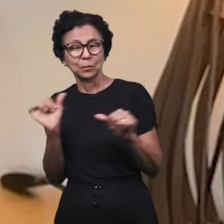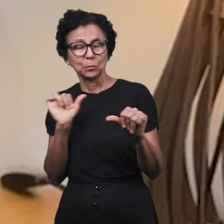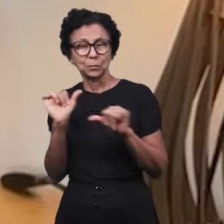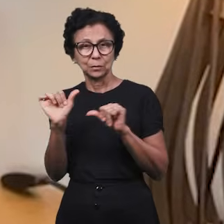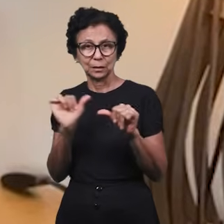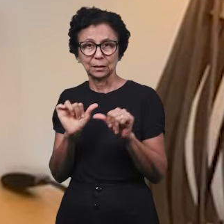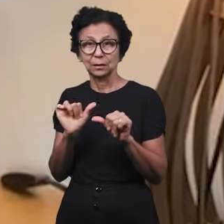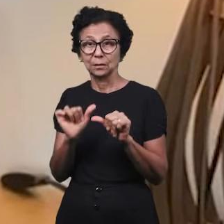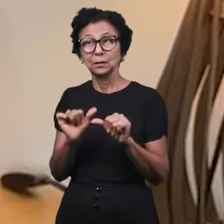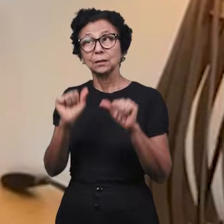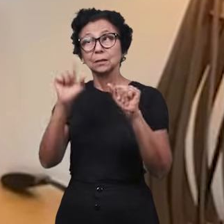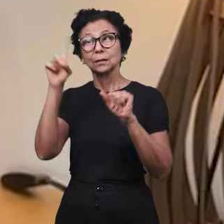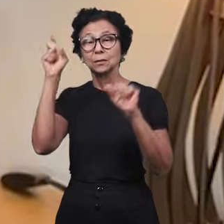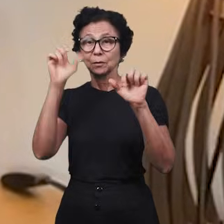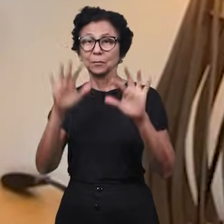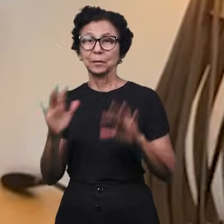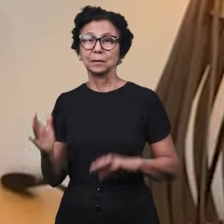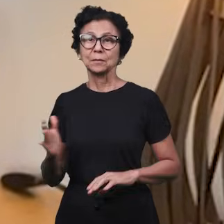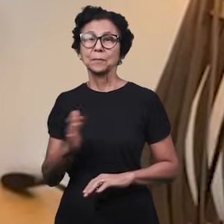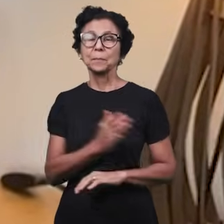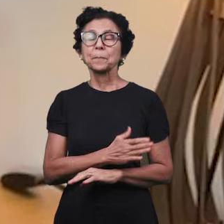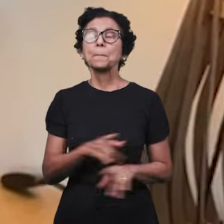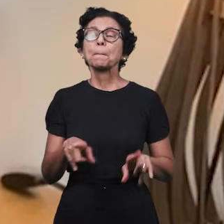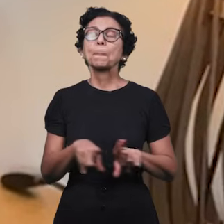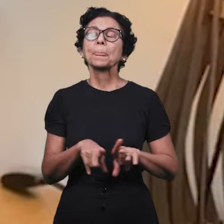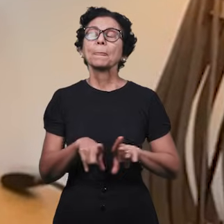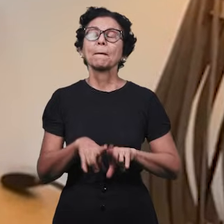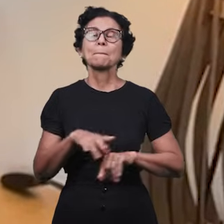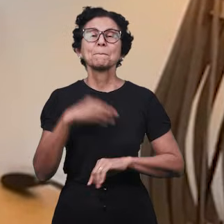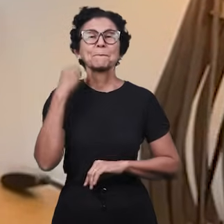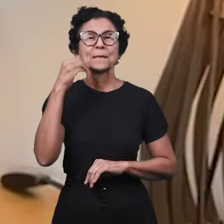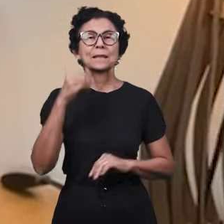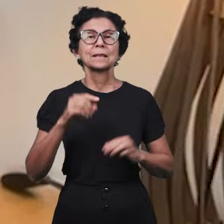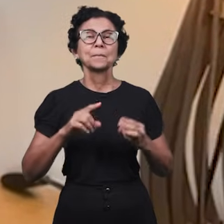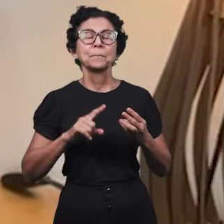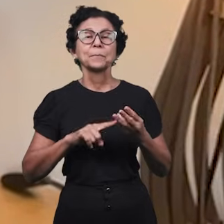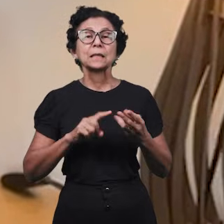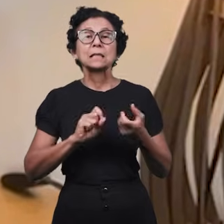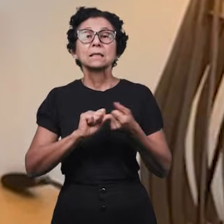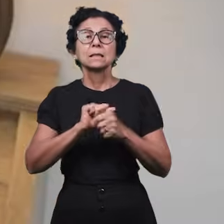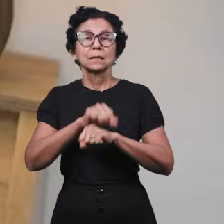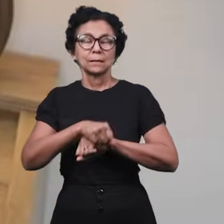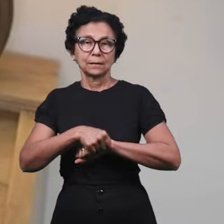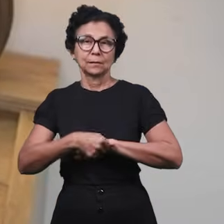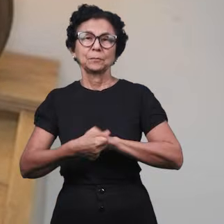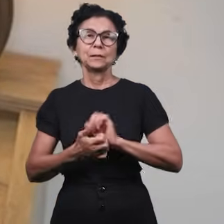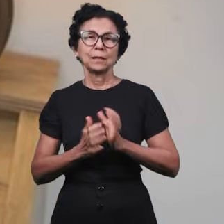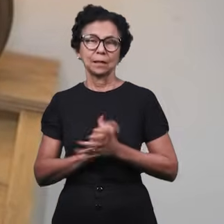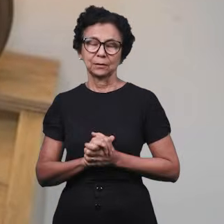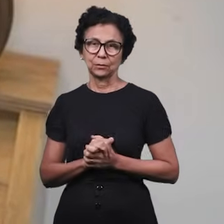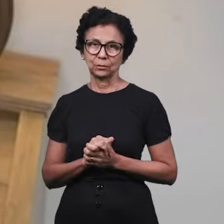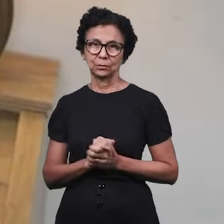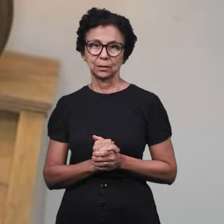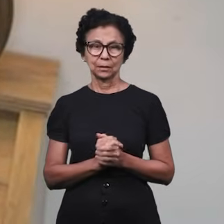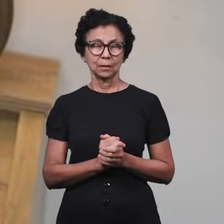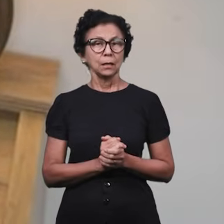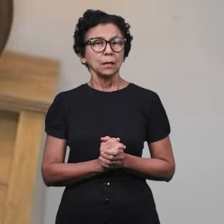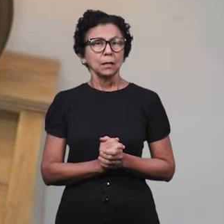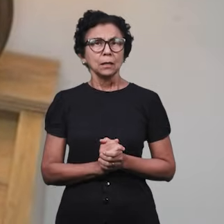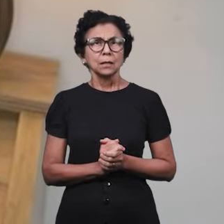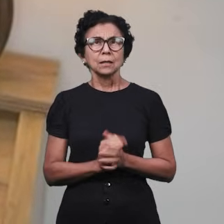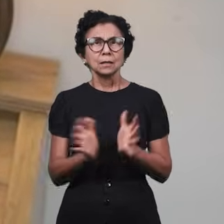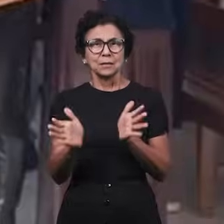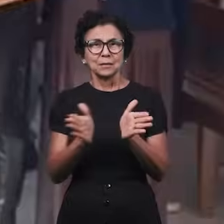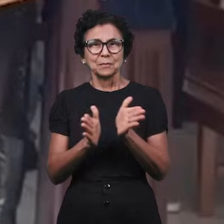outro testemunho, já para finalizar aqui a nossa participação, é falar dos seminários. Os nossos seminários, nós temos recebido